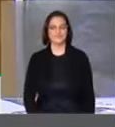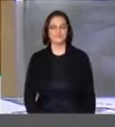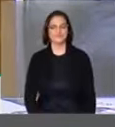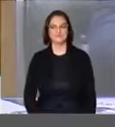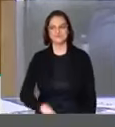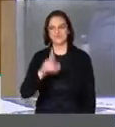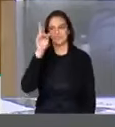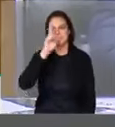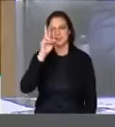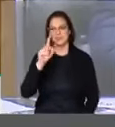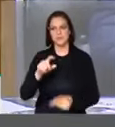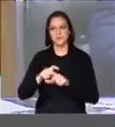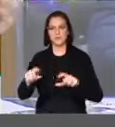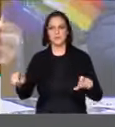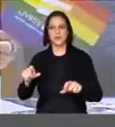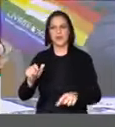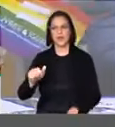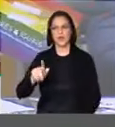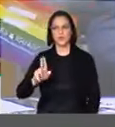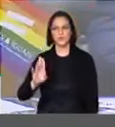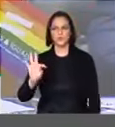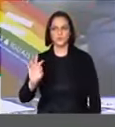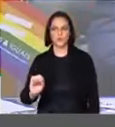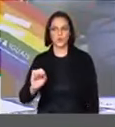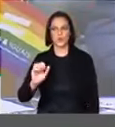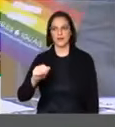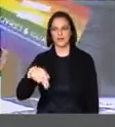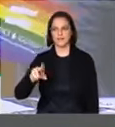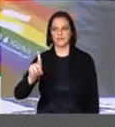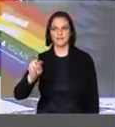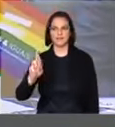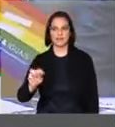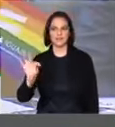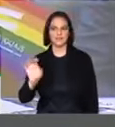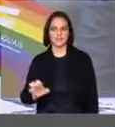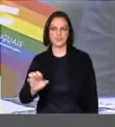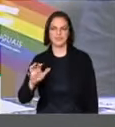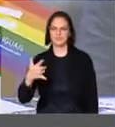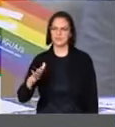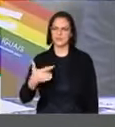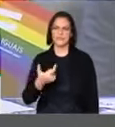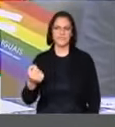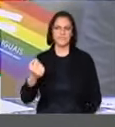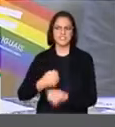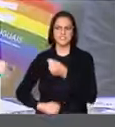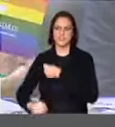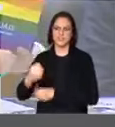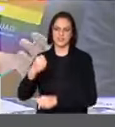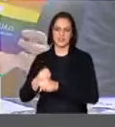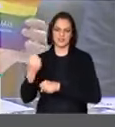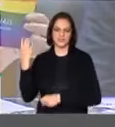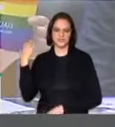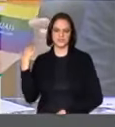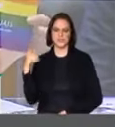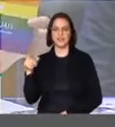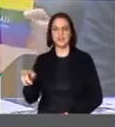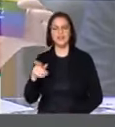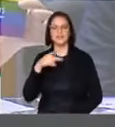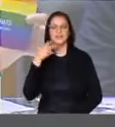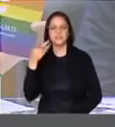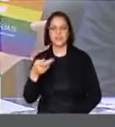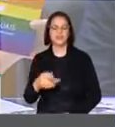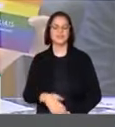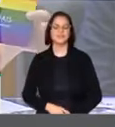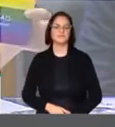uma frase do Augusto Andrade, há muito tempo atrás, deve ter quase 20 anos, em que ele dizia, por uma cidade